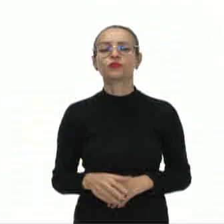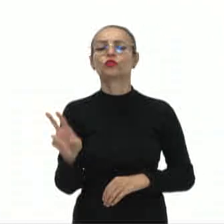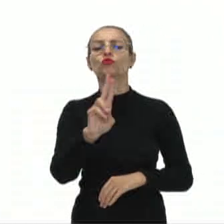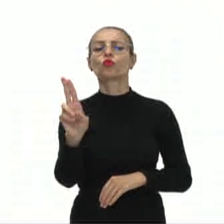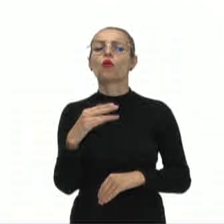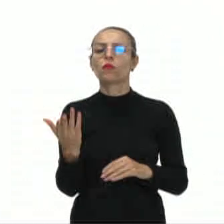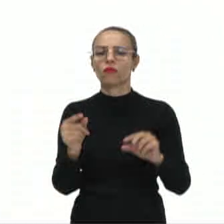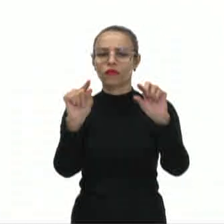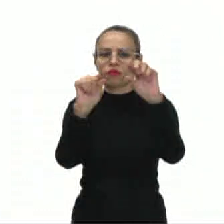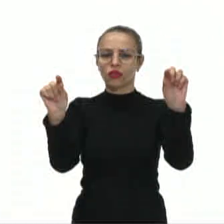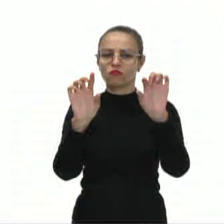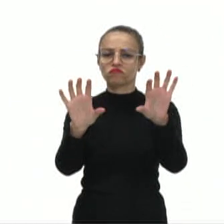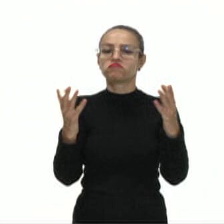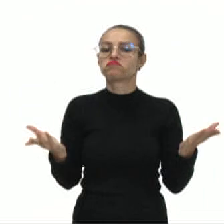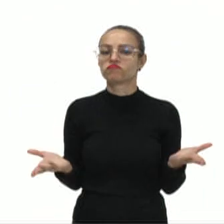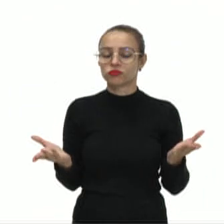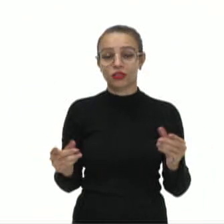assim?